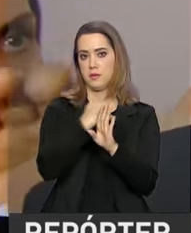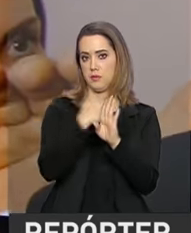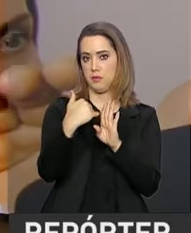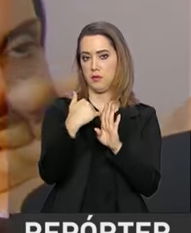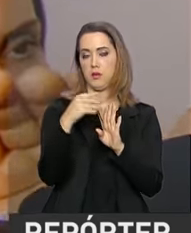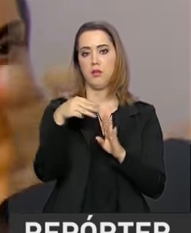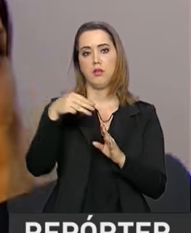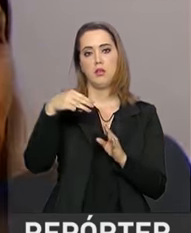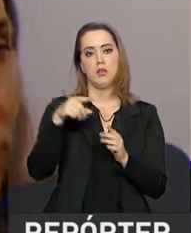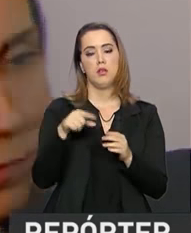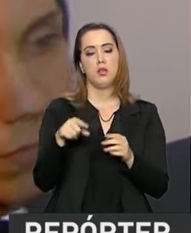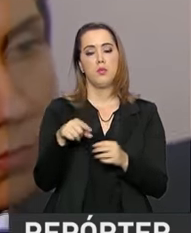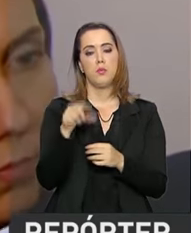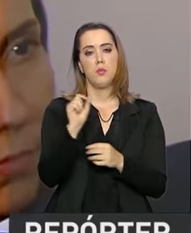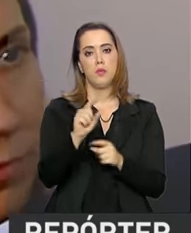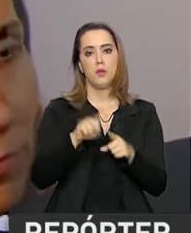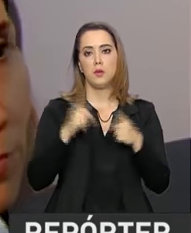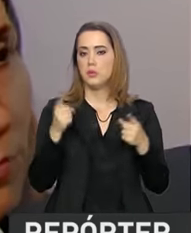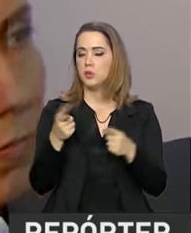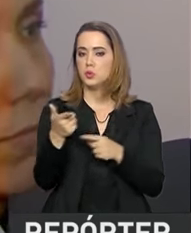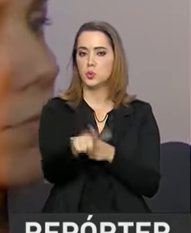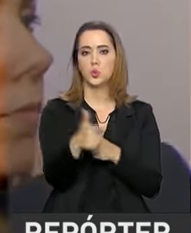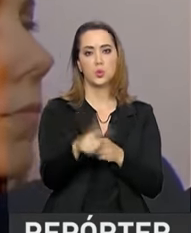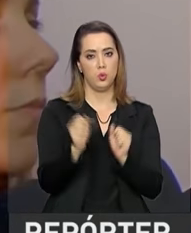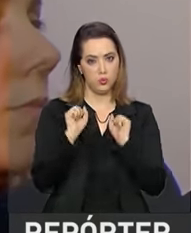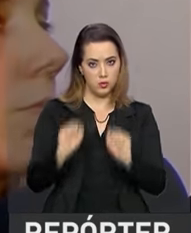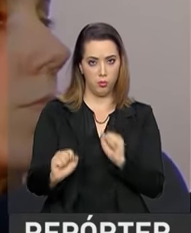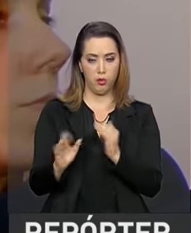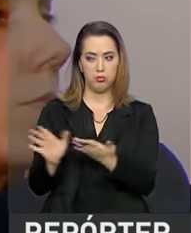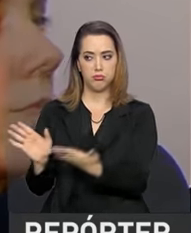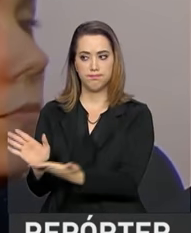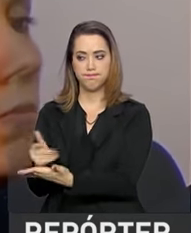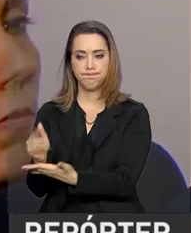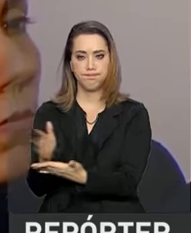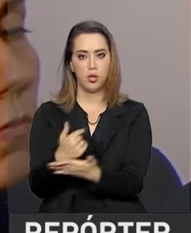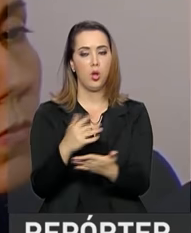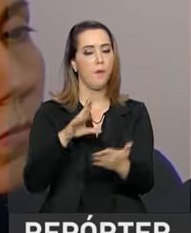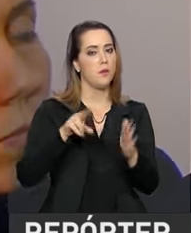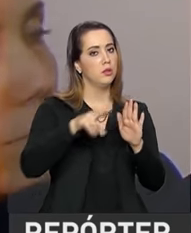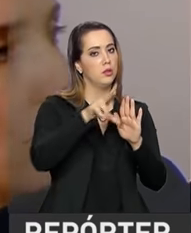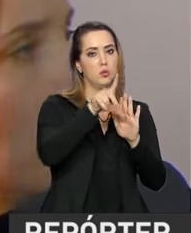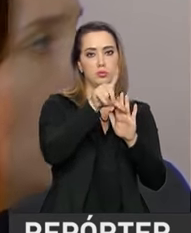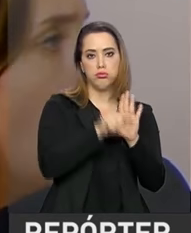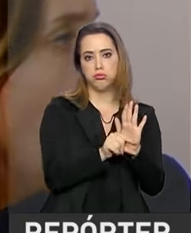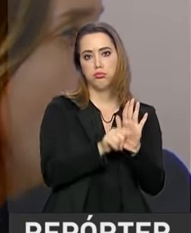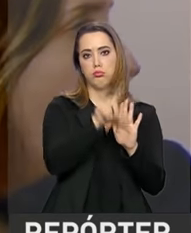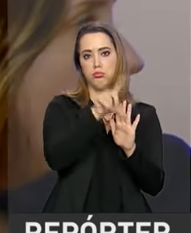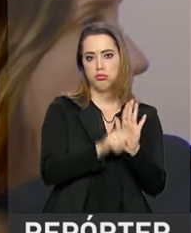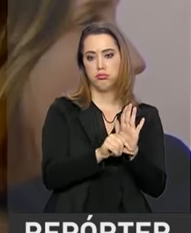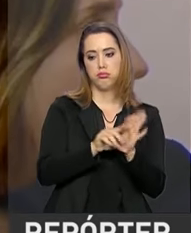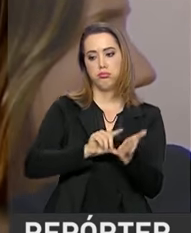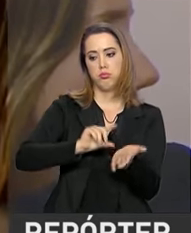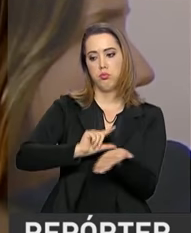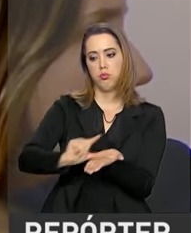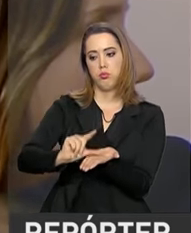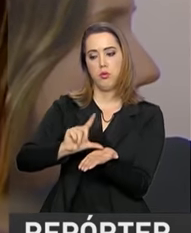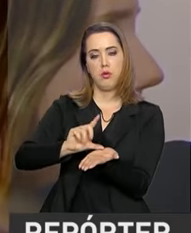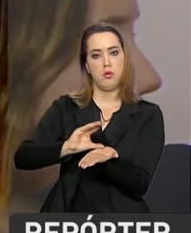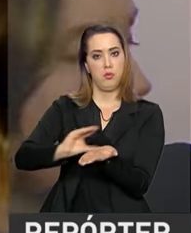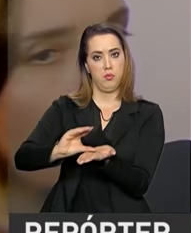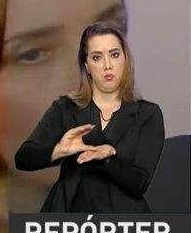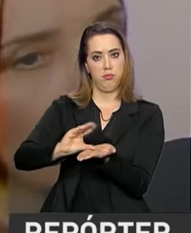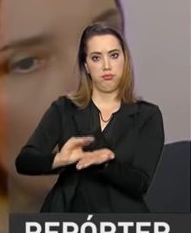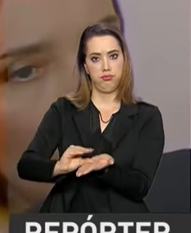está não pode tirar mas nos demais itens vão ser reduzidos porque na medida que que se deixa crescer a do déficit da previdência